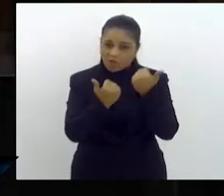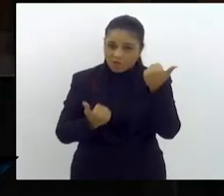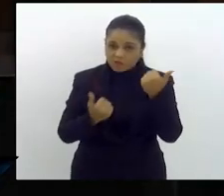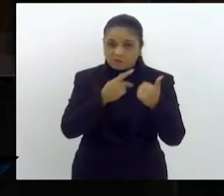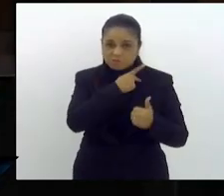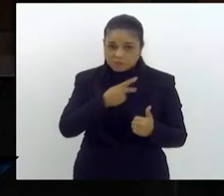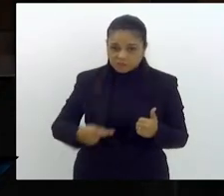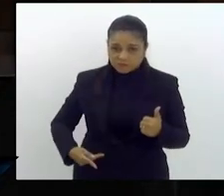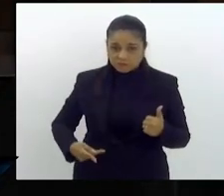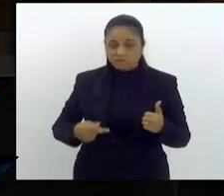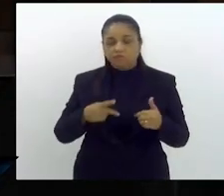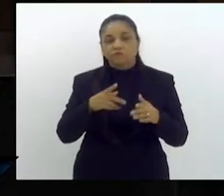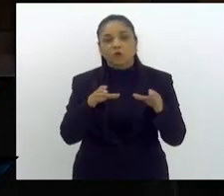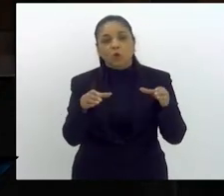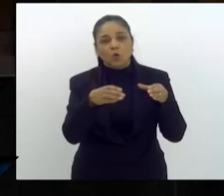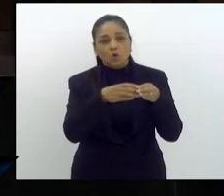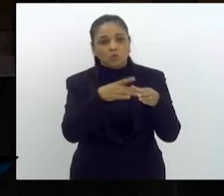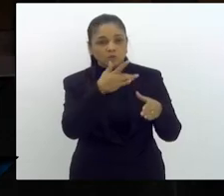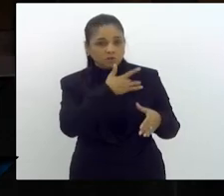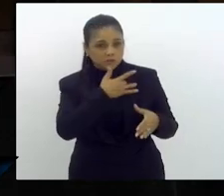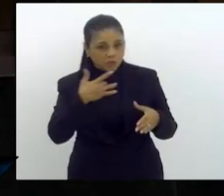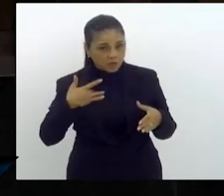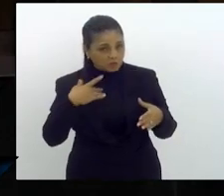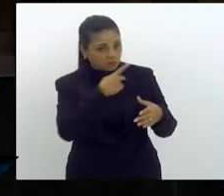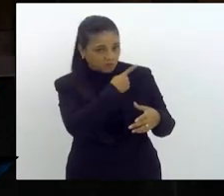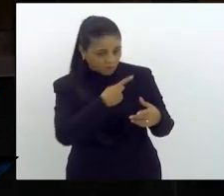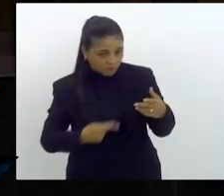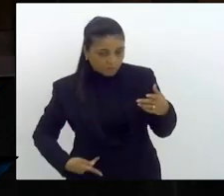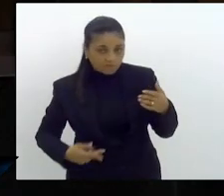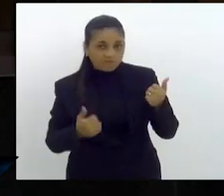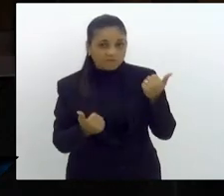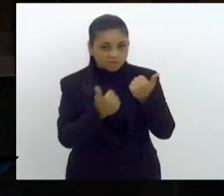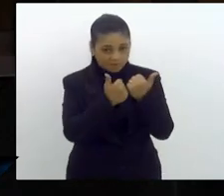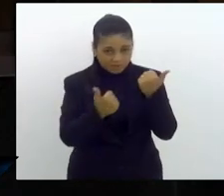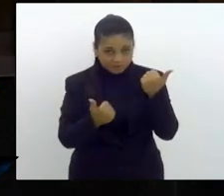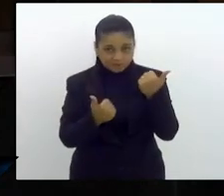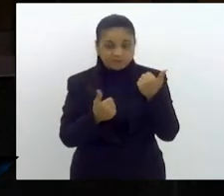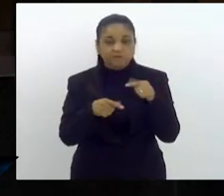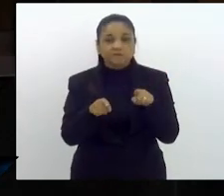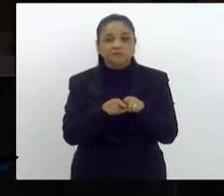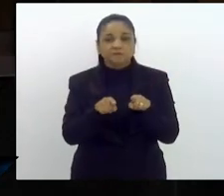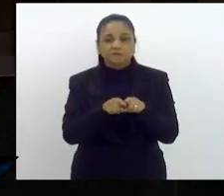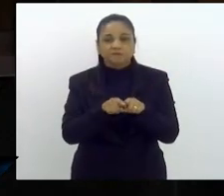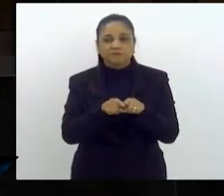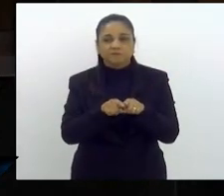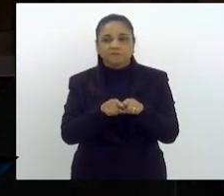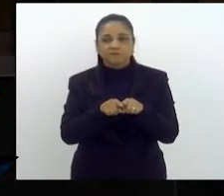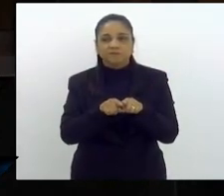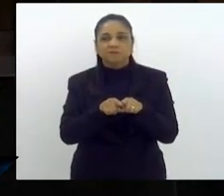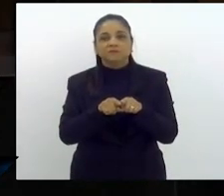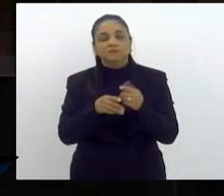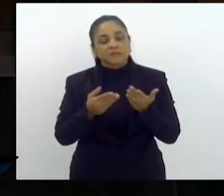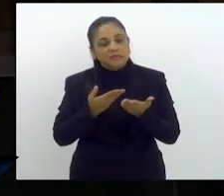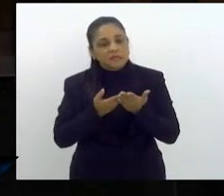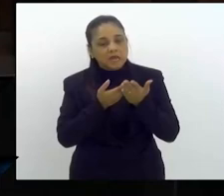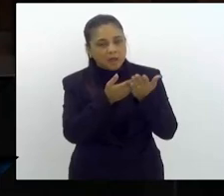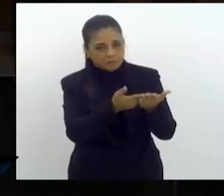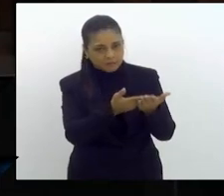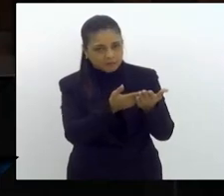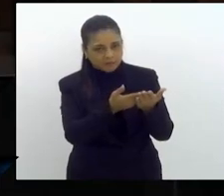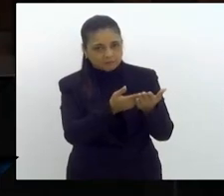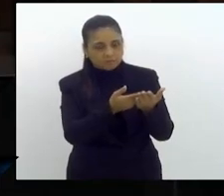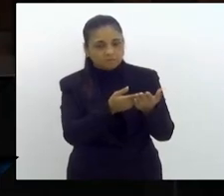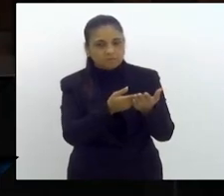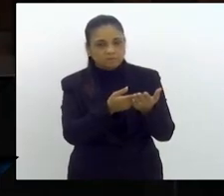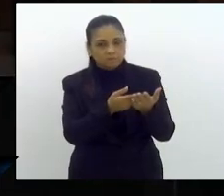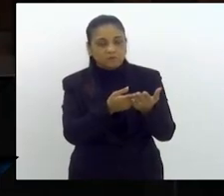comissão de saúde Ao qual eu sou o vice-presidente e acelerar o máximo de pareceres nos projetos encaminhados para